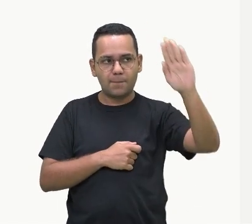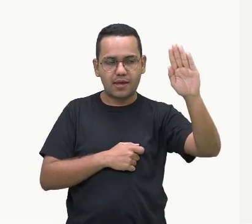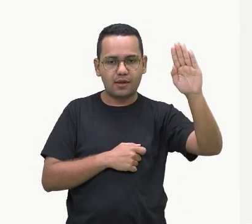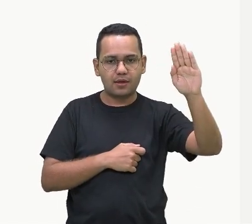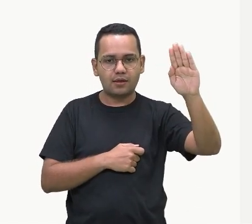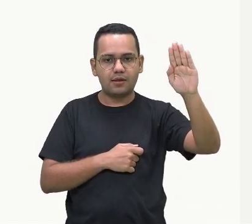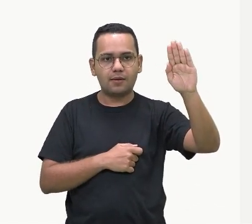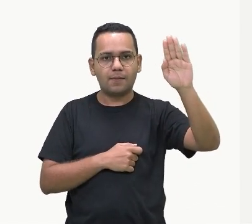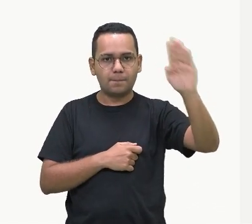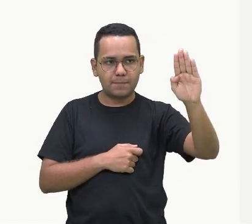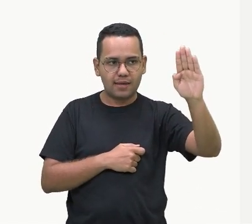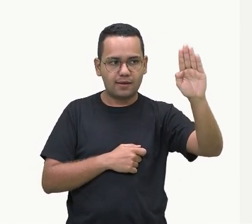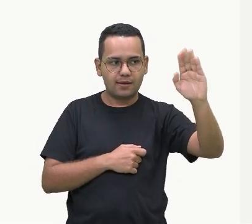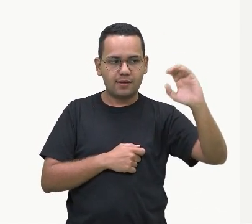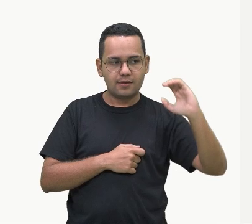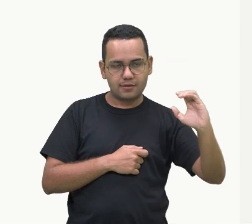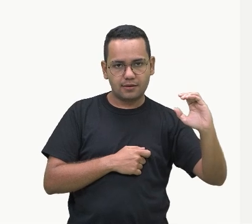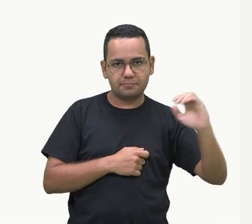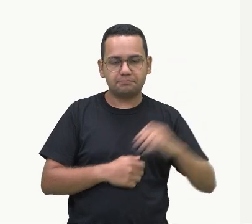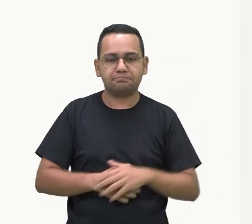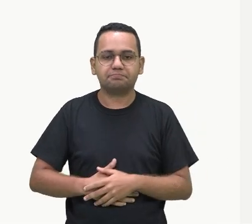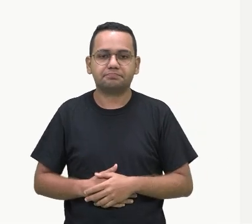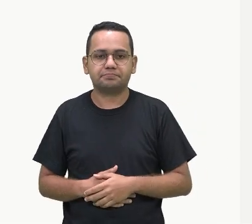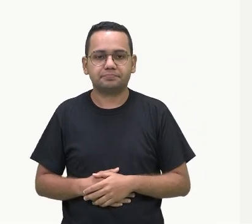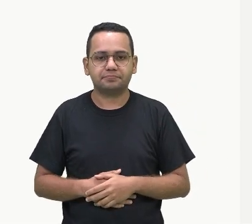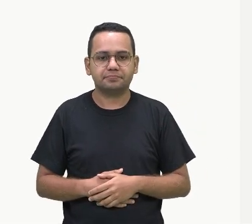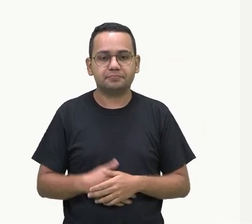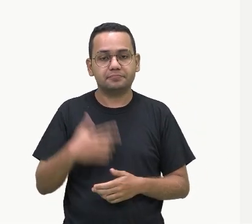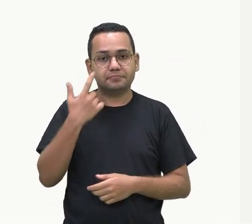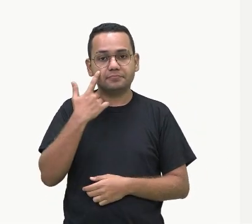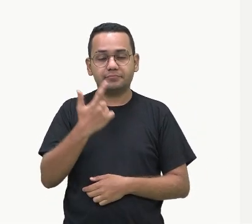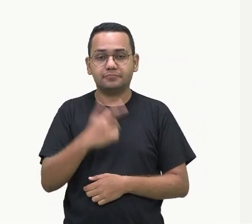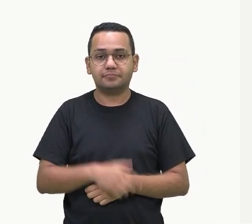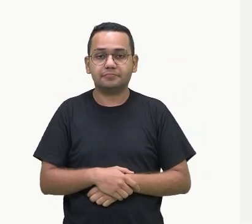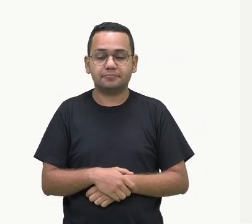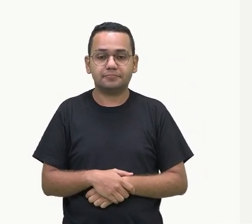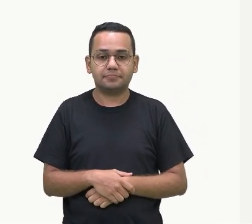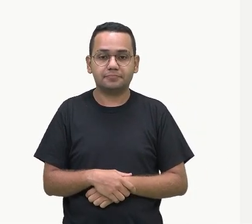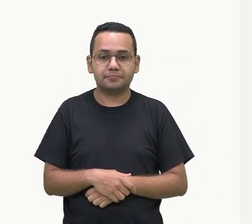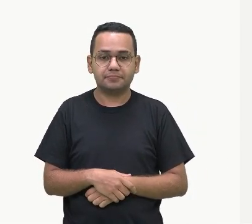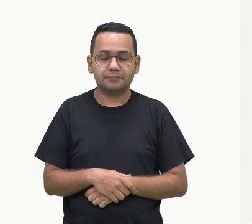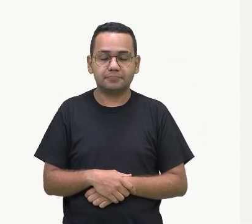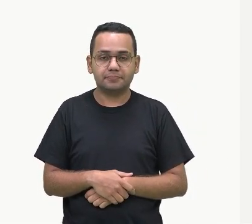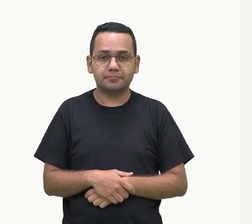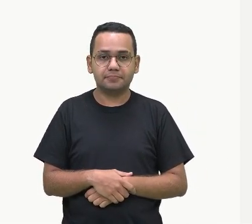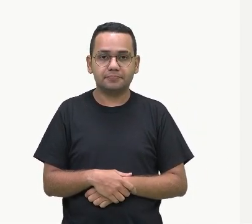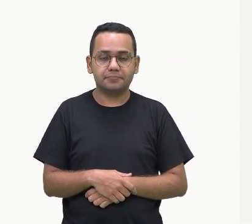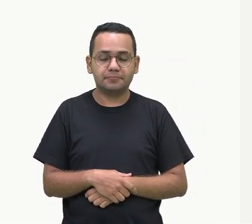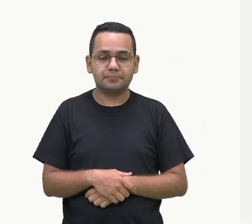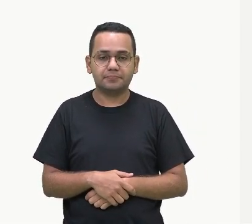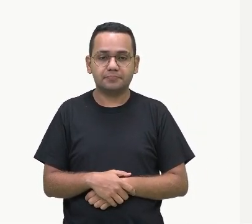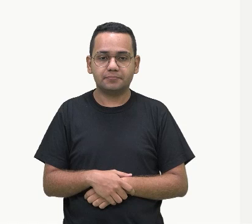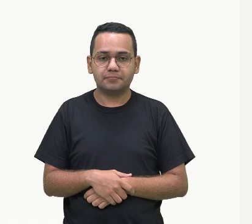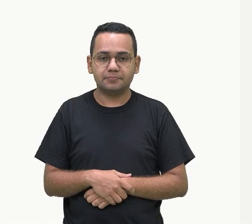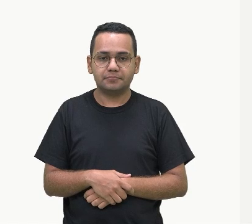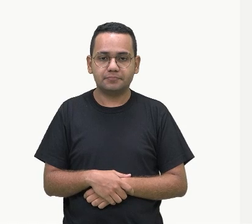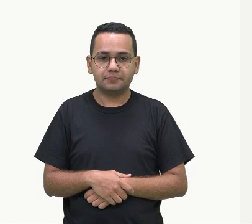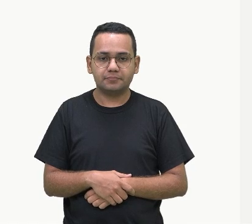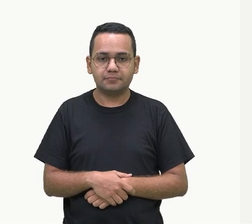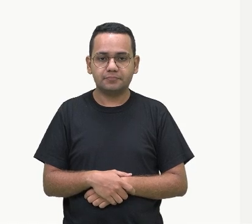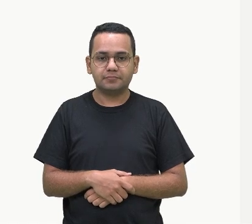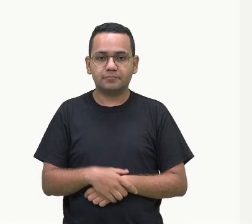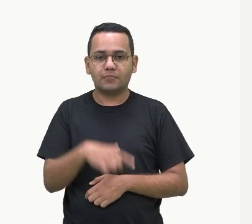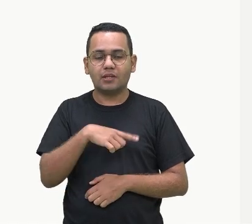uma reta transversal C, ok? E aí a gente vai ter os